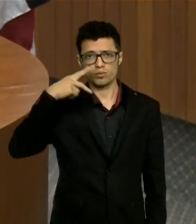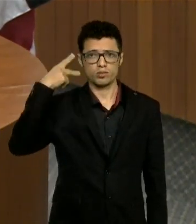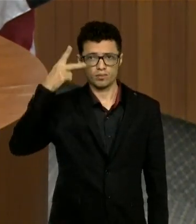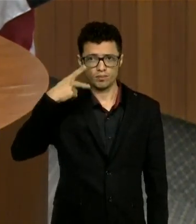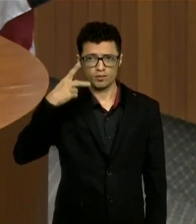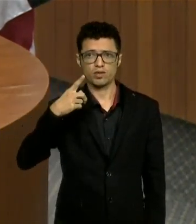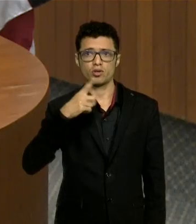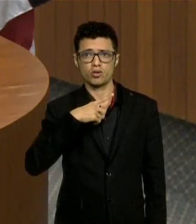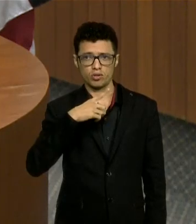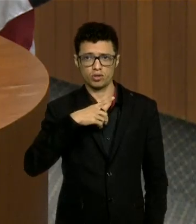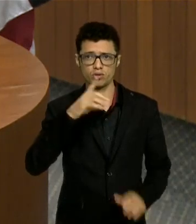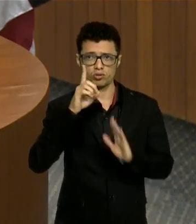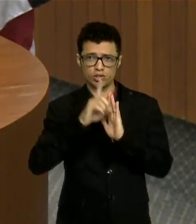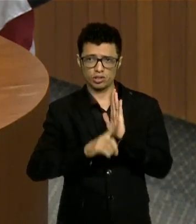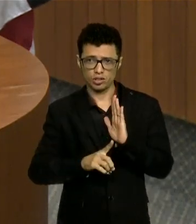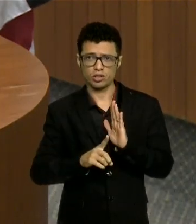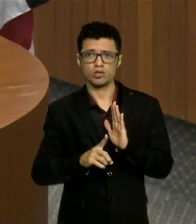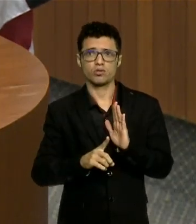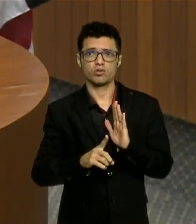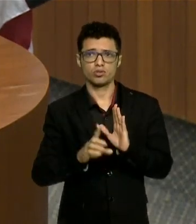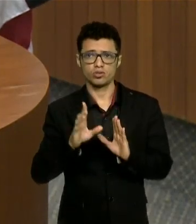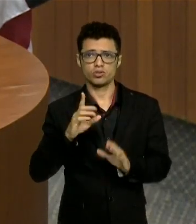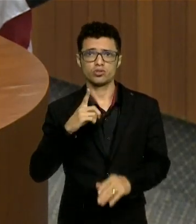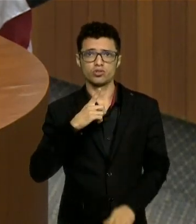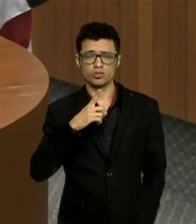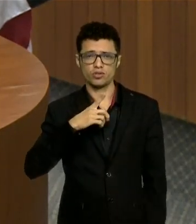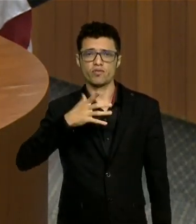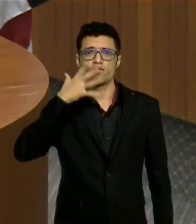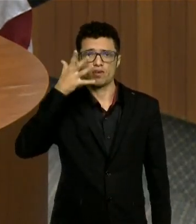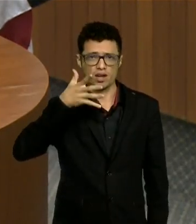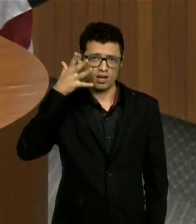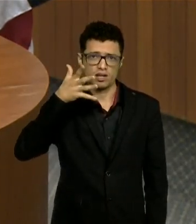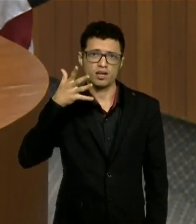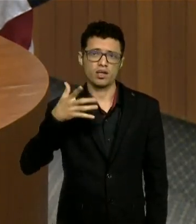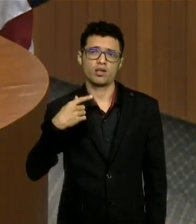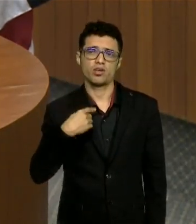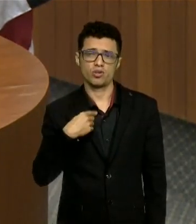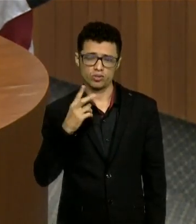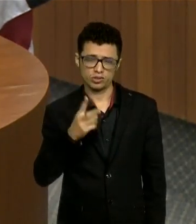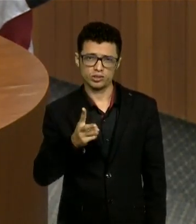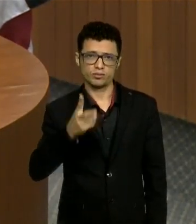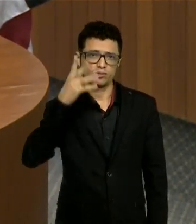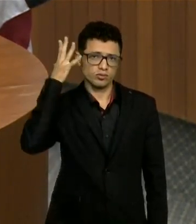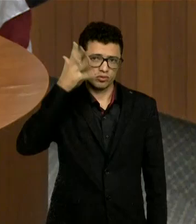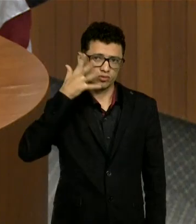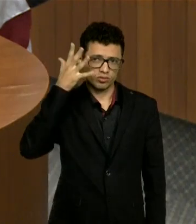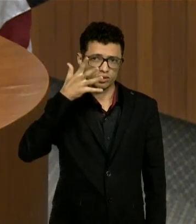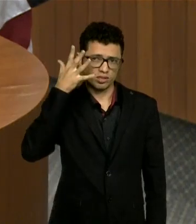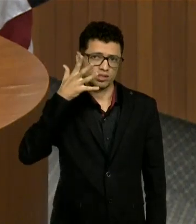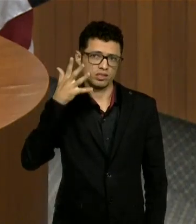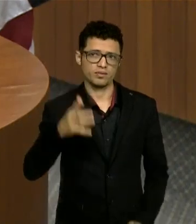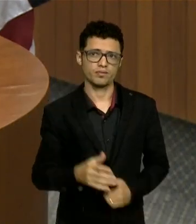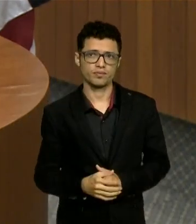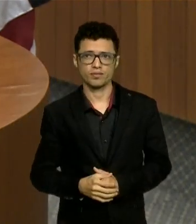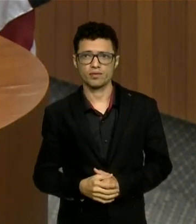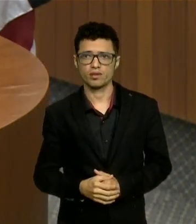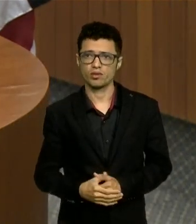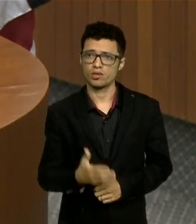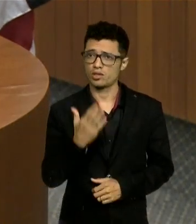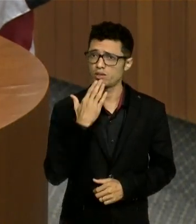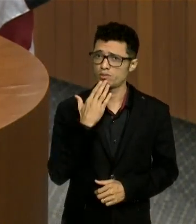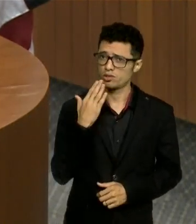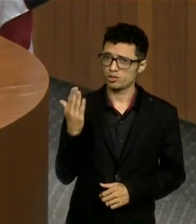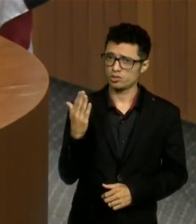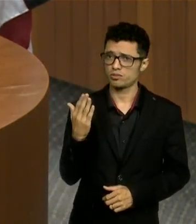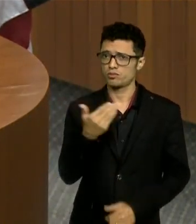direito de voz, por isso que eu quebrei o protocolo e farei quantas vezes forem necessárias. Então, nosso presidente, eu gostaria de solicitar do